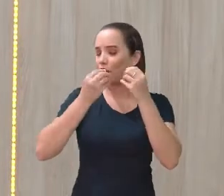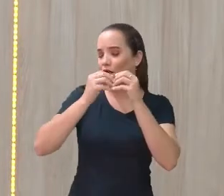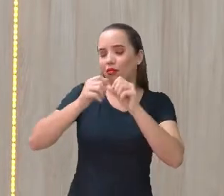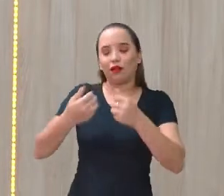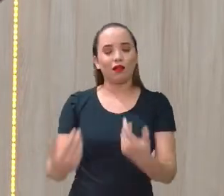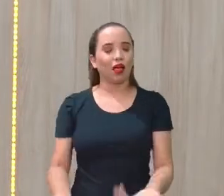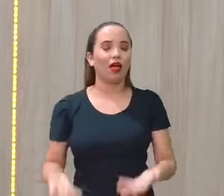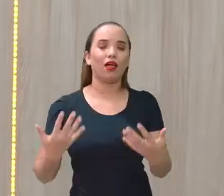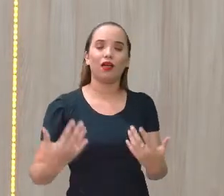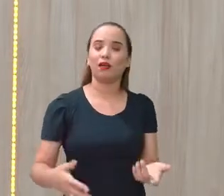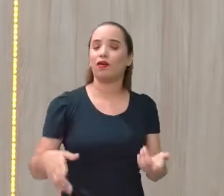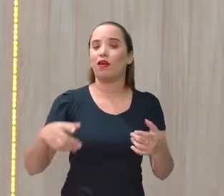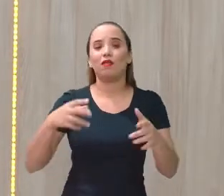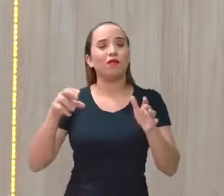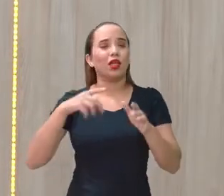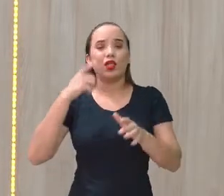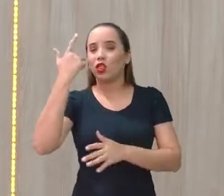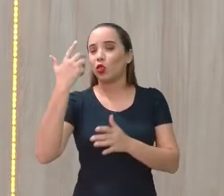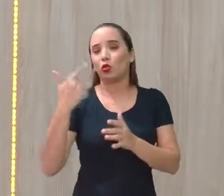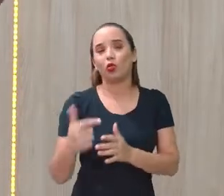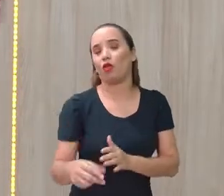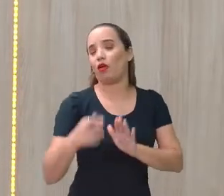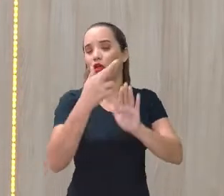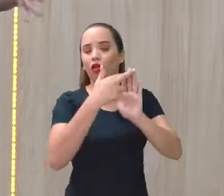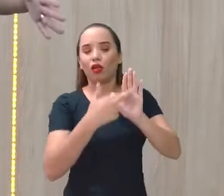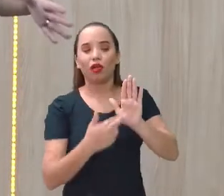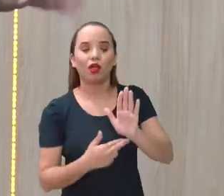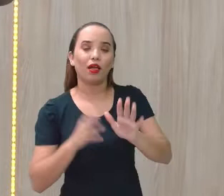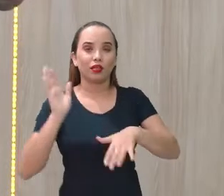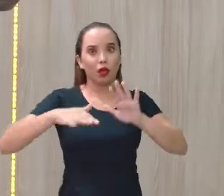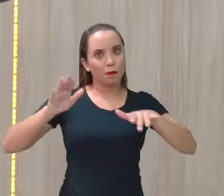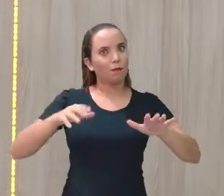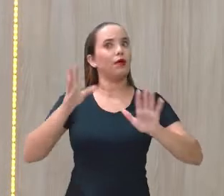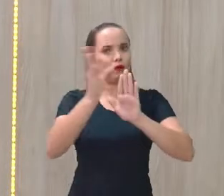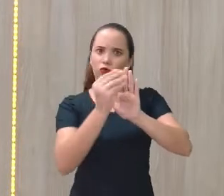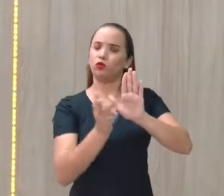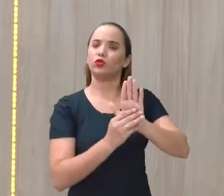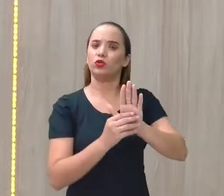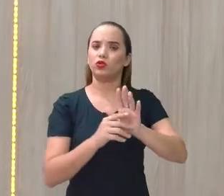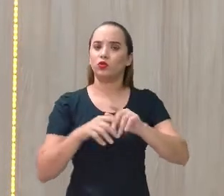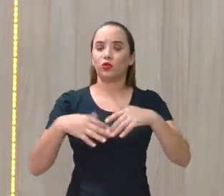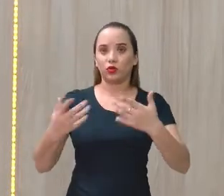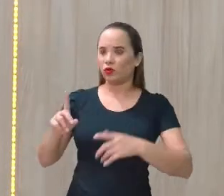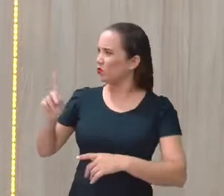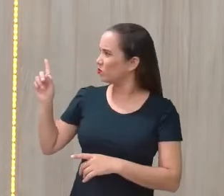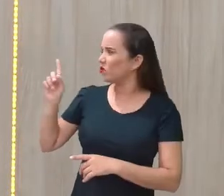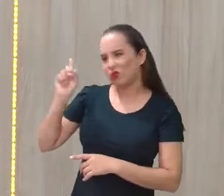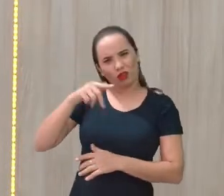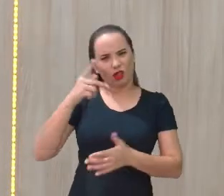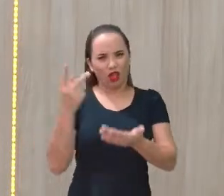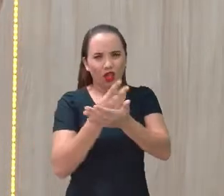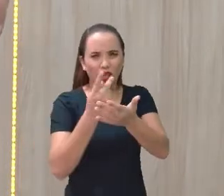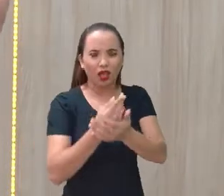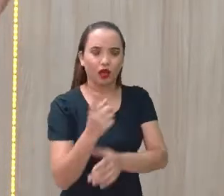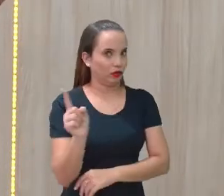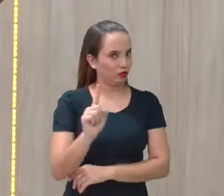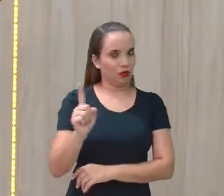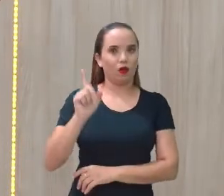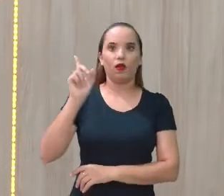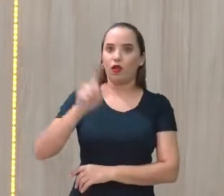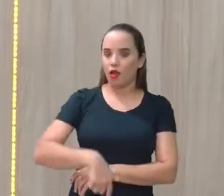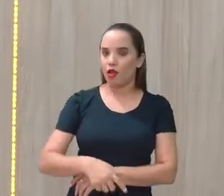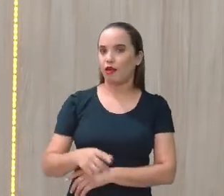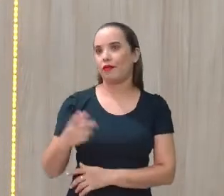Ah, professora, então não está errado? Não, certo? Estaria inadequado se você trouxesse essa